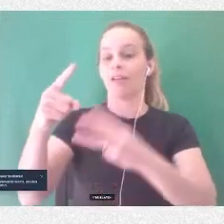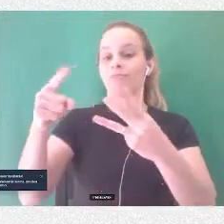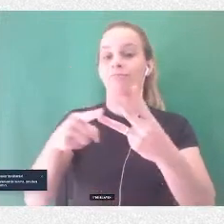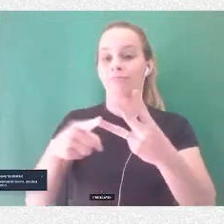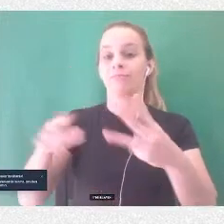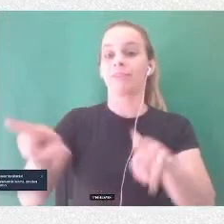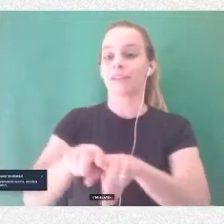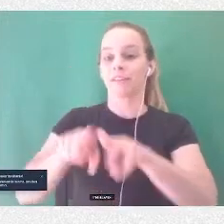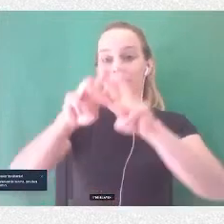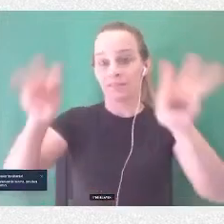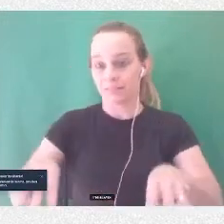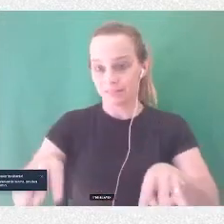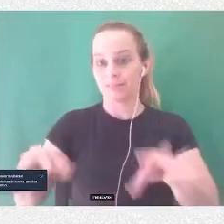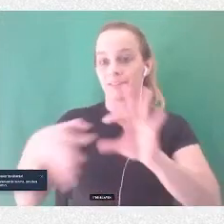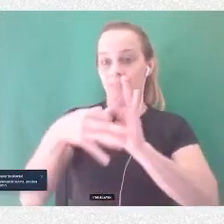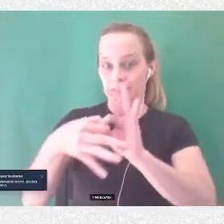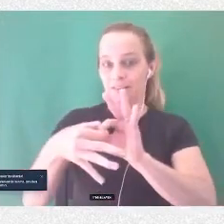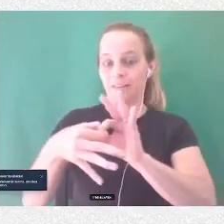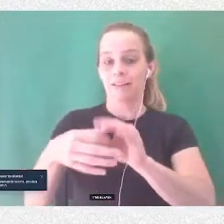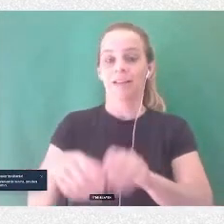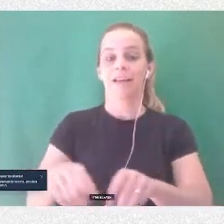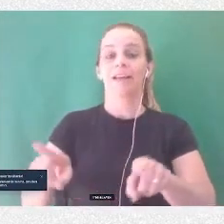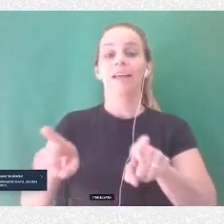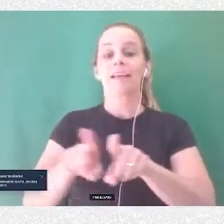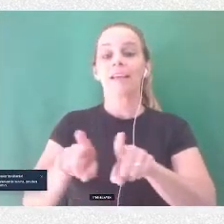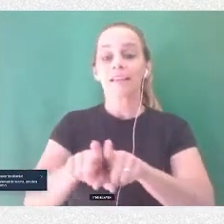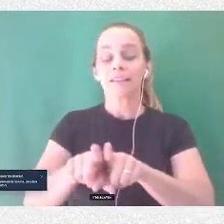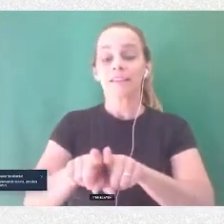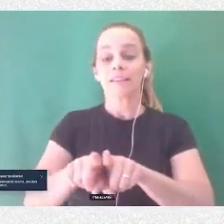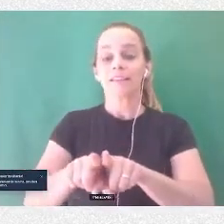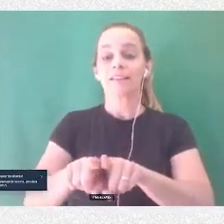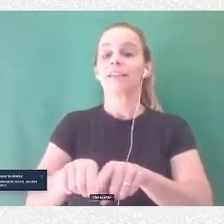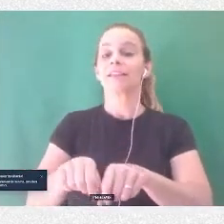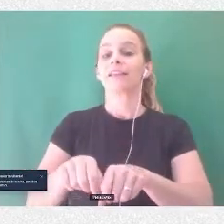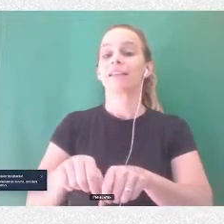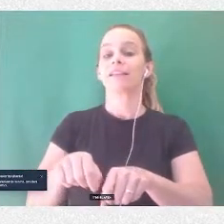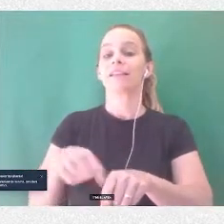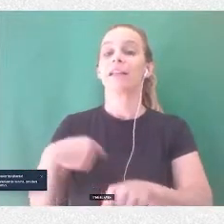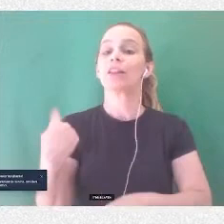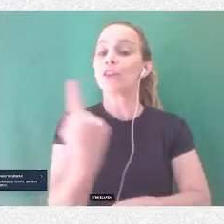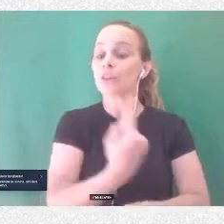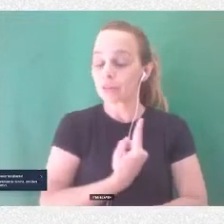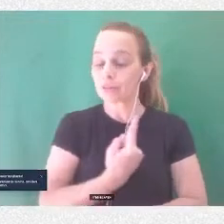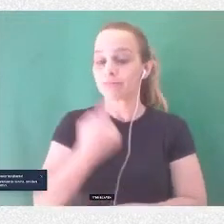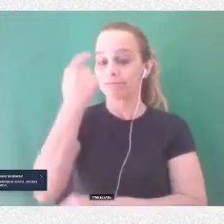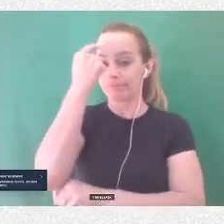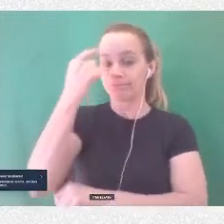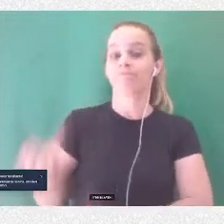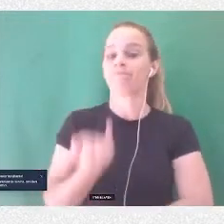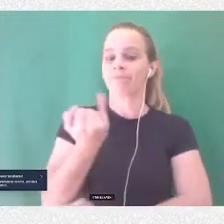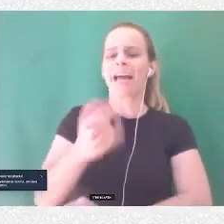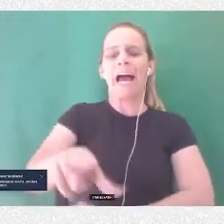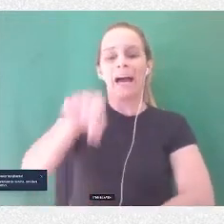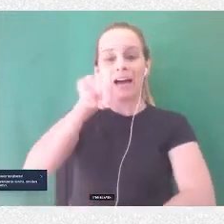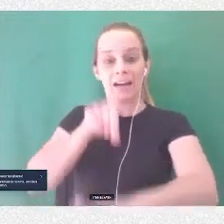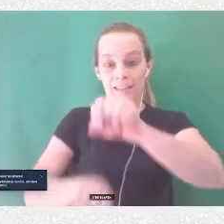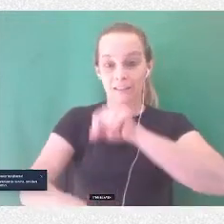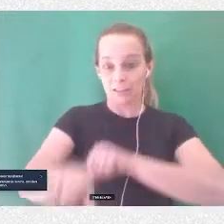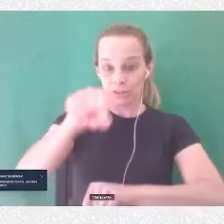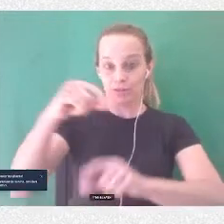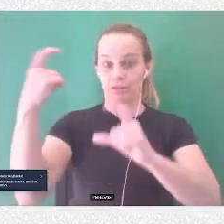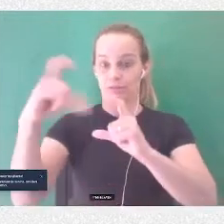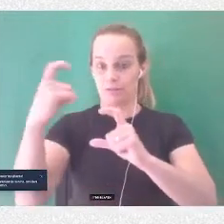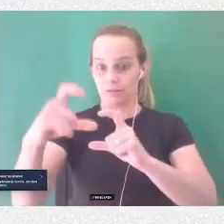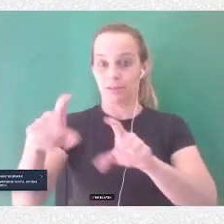Paraná. E, além disso, nós consideramos que essa escolha realizada pela Pfizer e